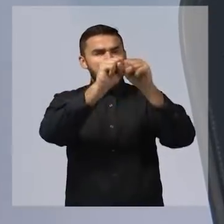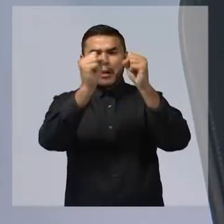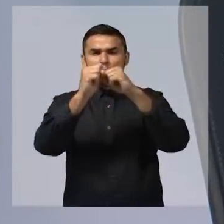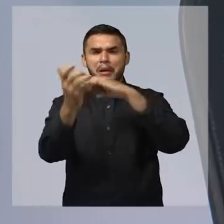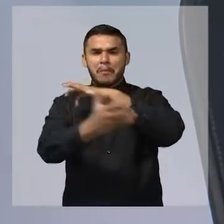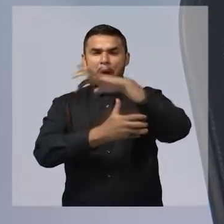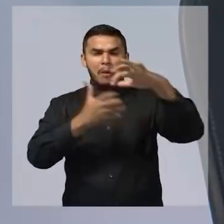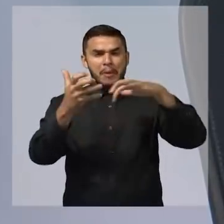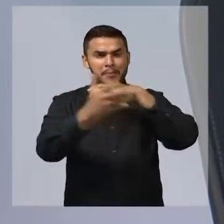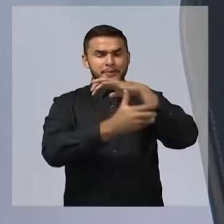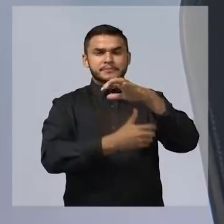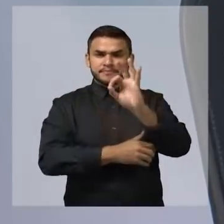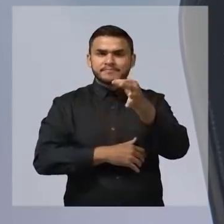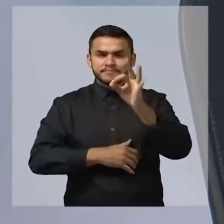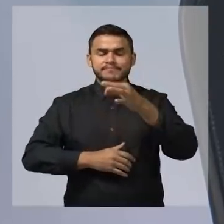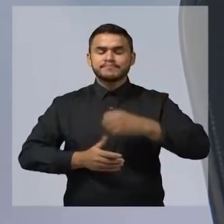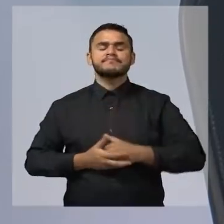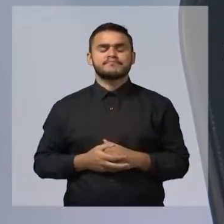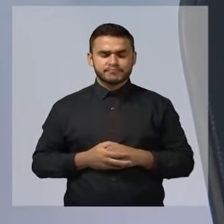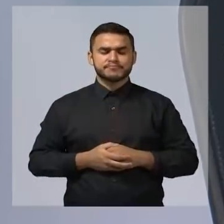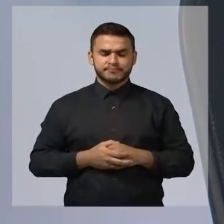né, e foi extremamente